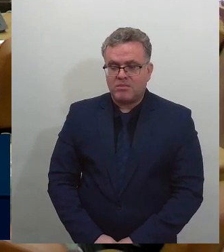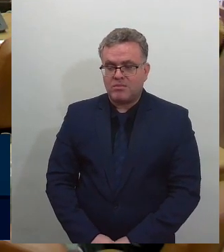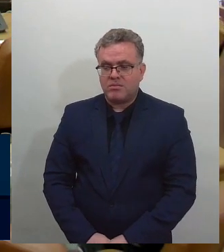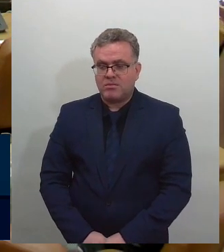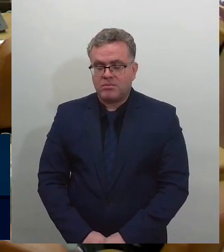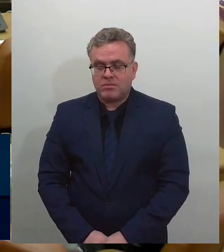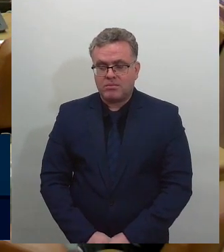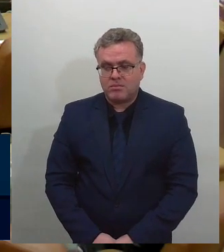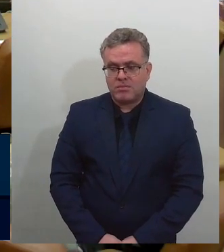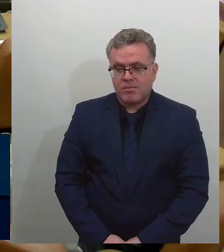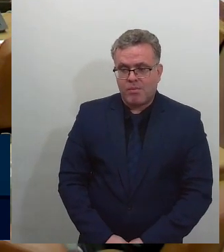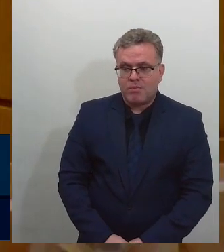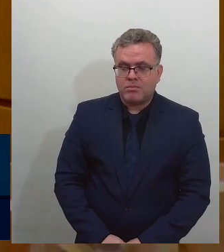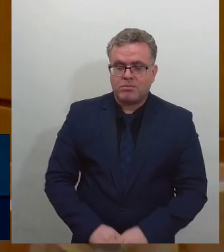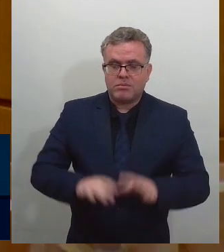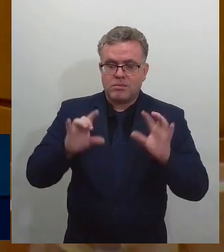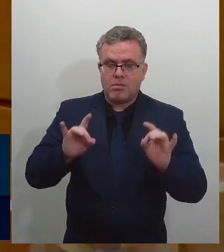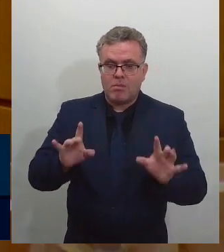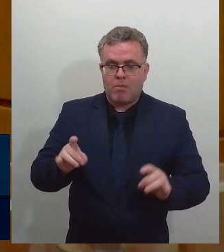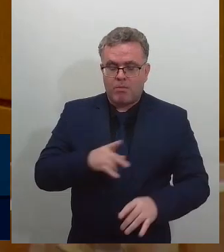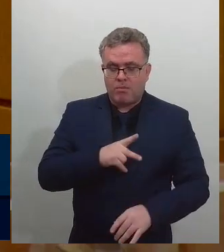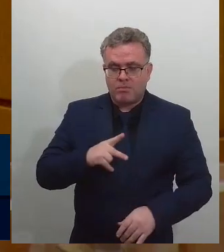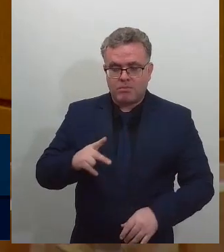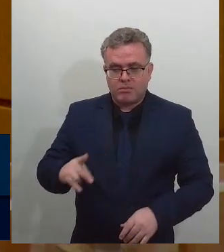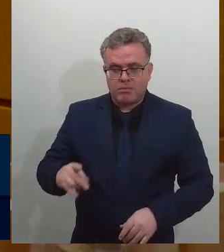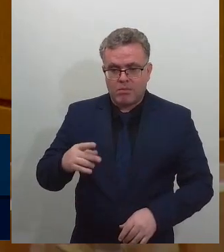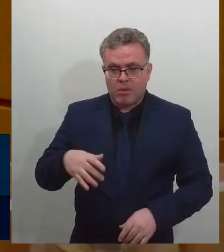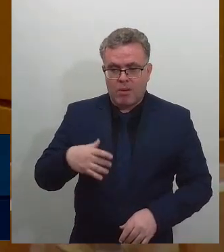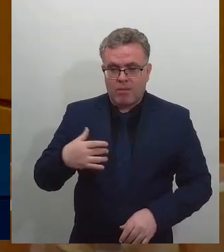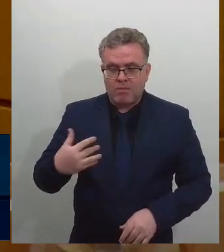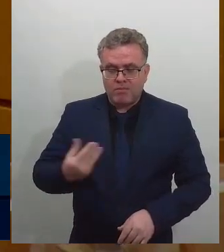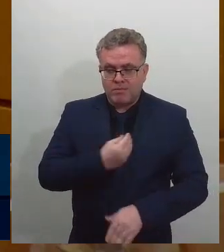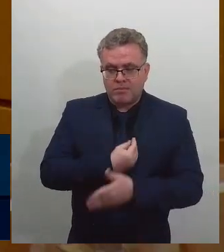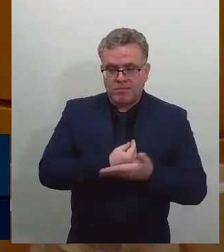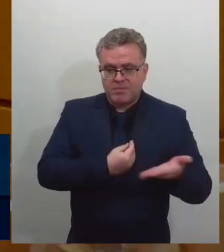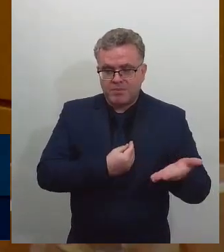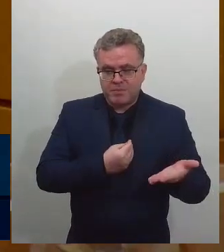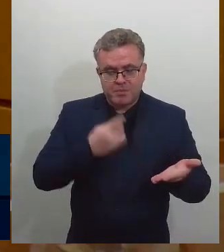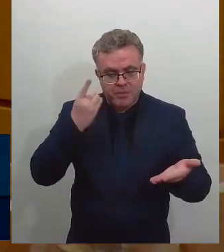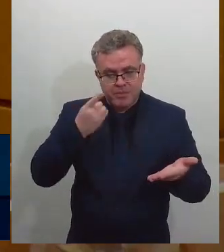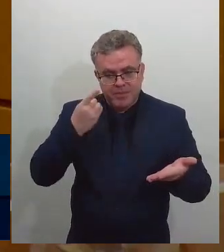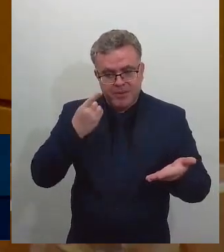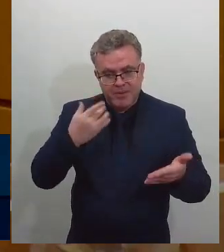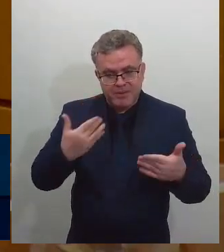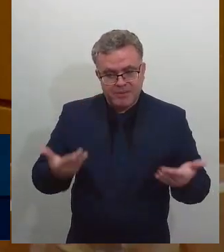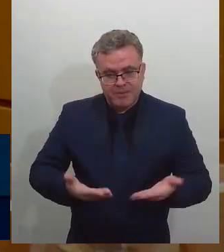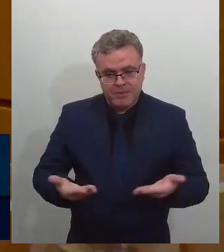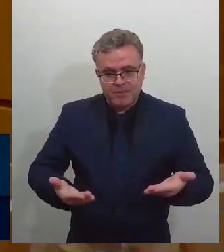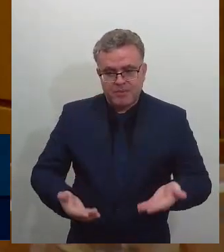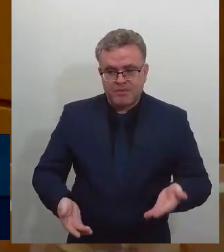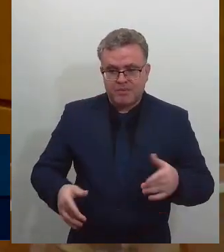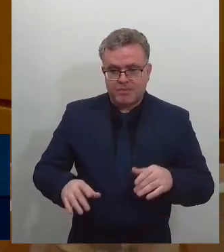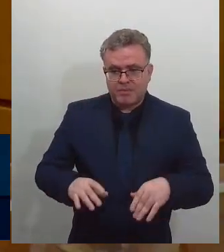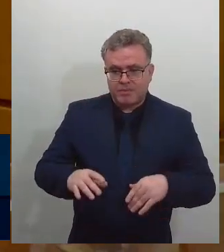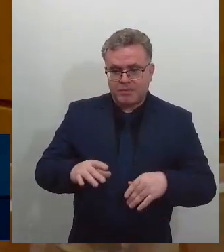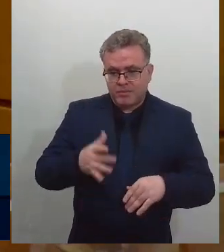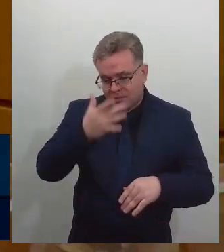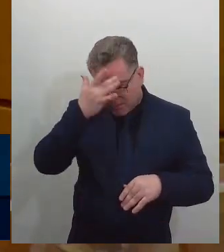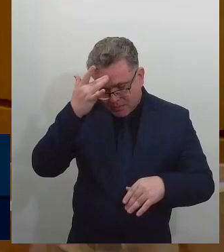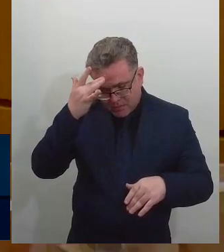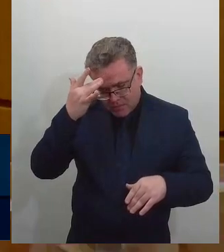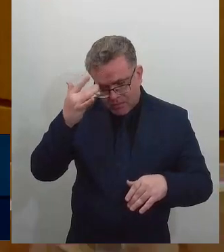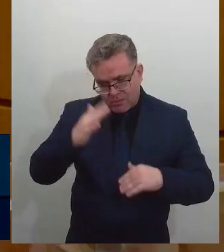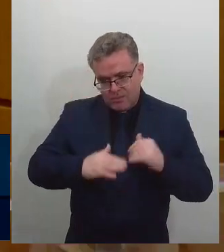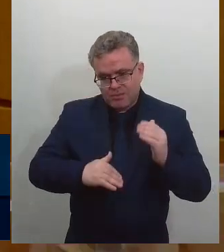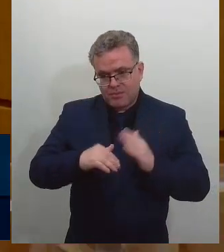Excelentíssimo presidente Gerson Andrade, excelentíssimos deputados e deputadas, trabalhadores da Alese, sergipanos que nos assistem pela